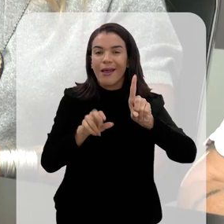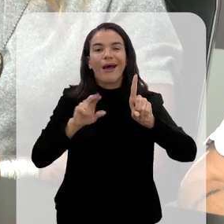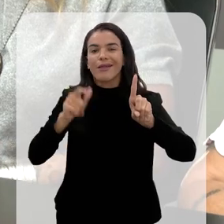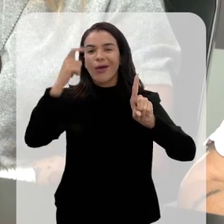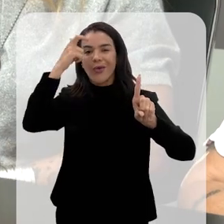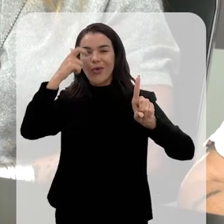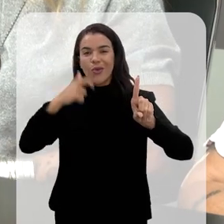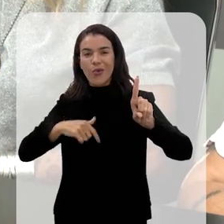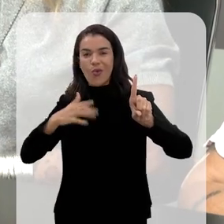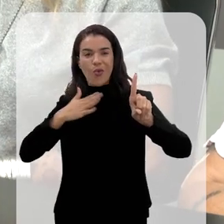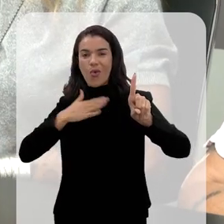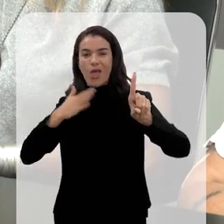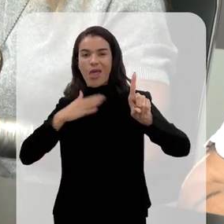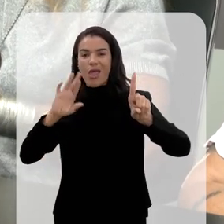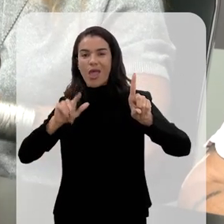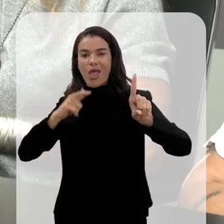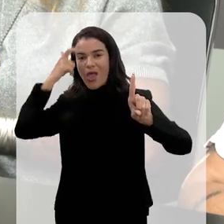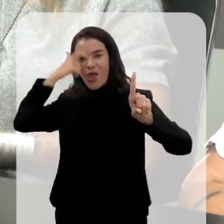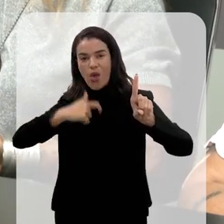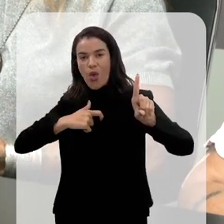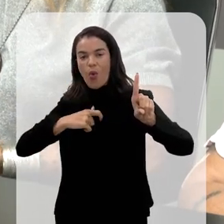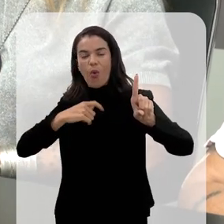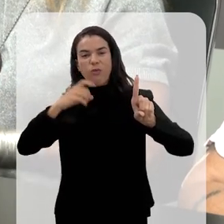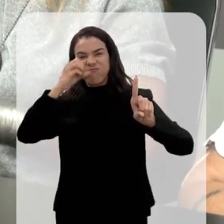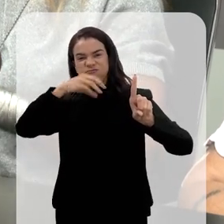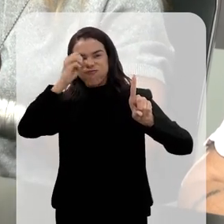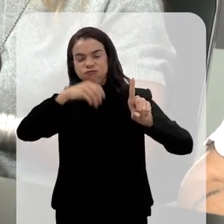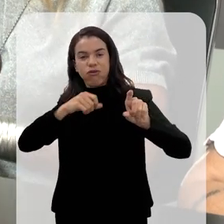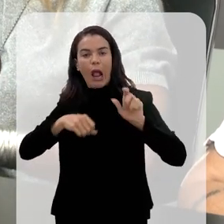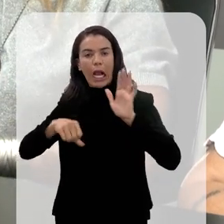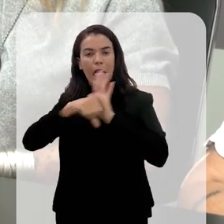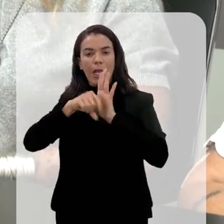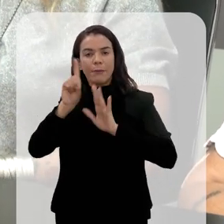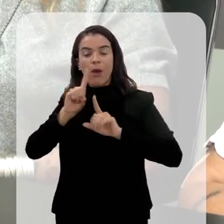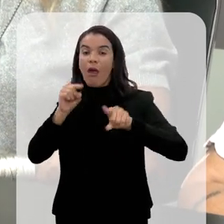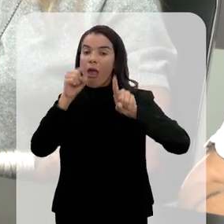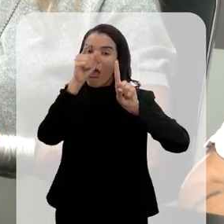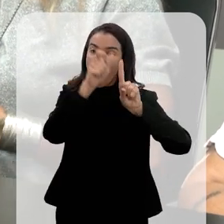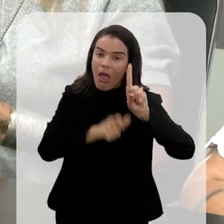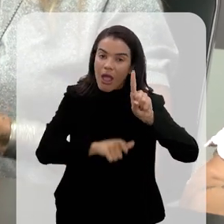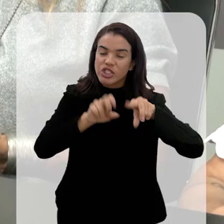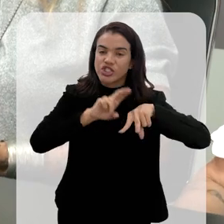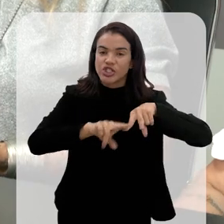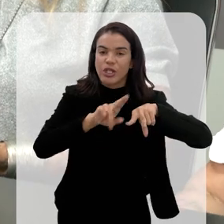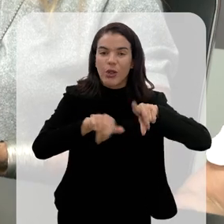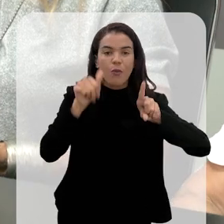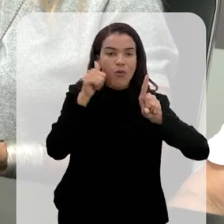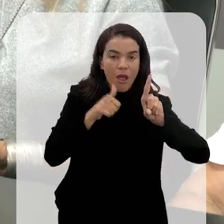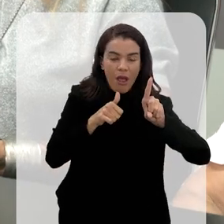quem comete, é sim a a vítima vítima, é condição da da vítima. vítima. A gente fala,